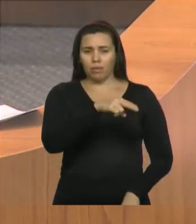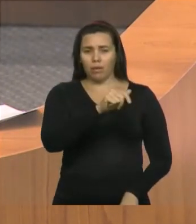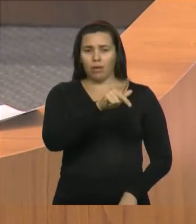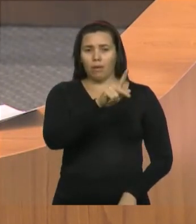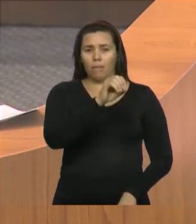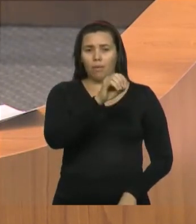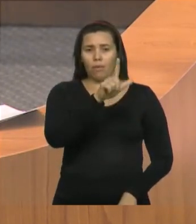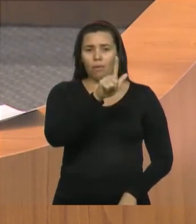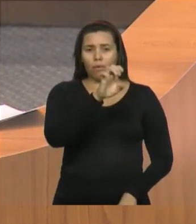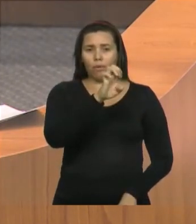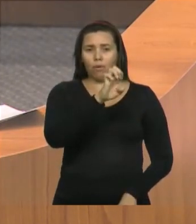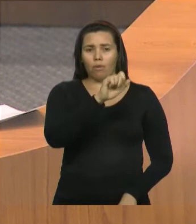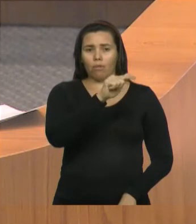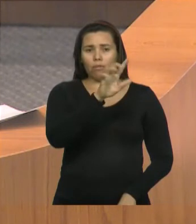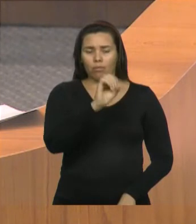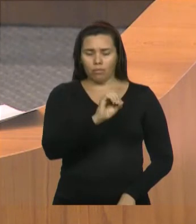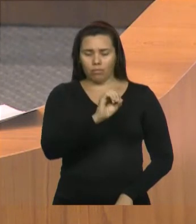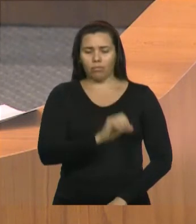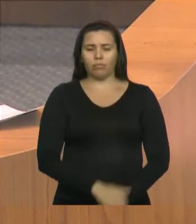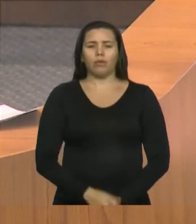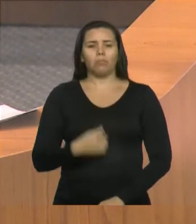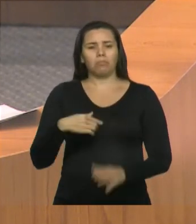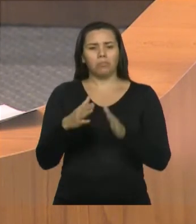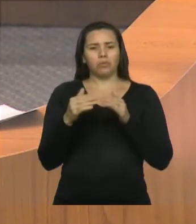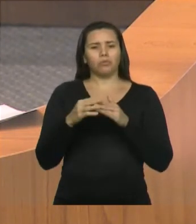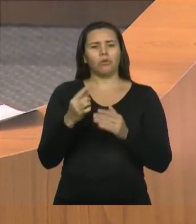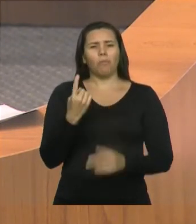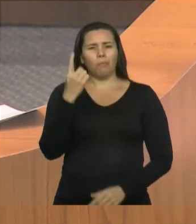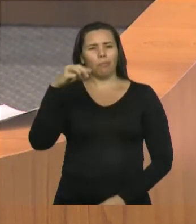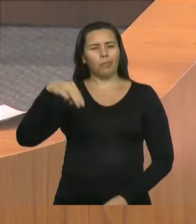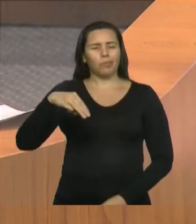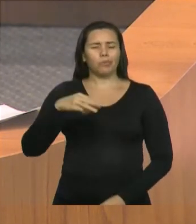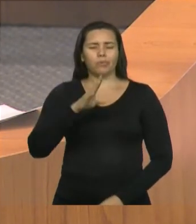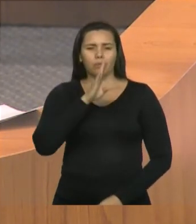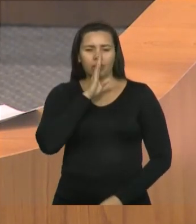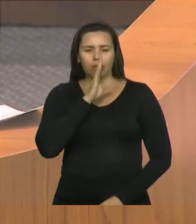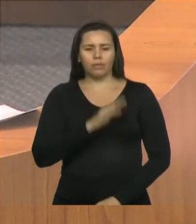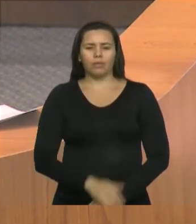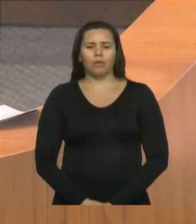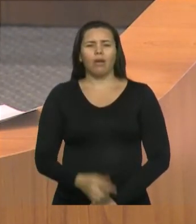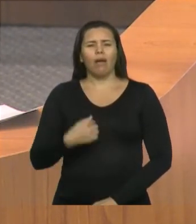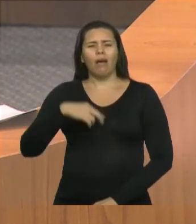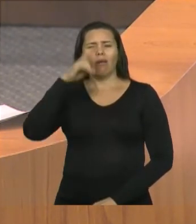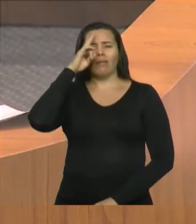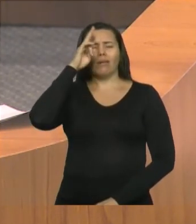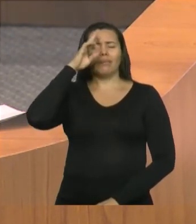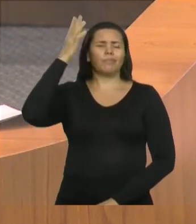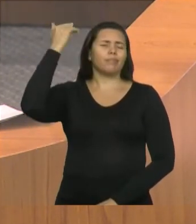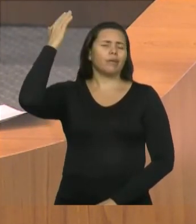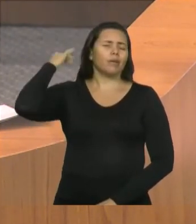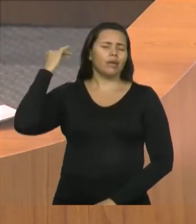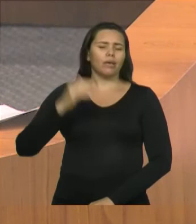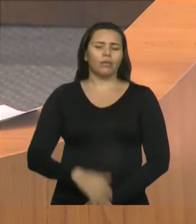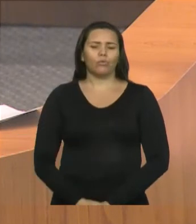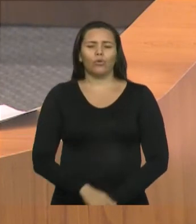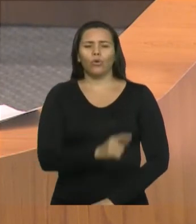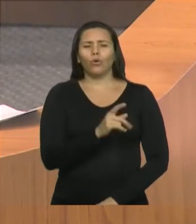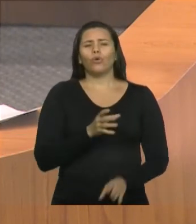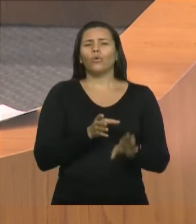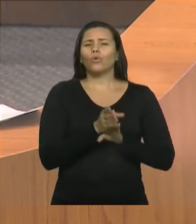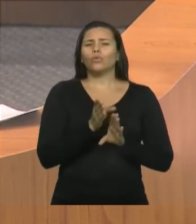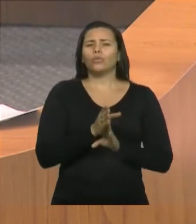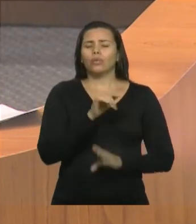E dos conselhos, das conversas que a gente tinha, umas coisas que ele sempre falava era que tinha muito orgulho, o deputado César Pires, de ter sido